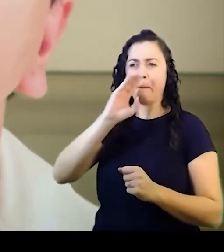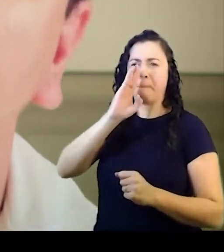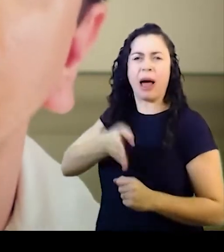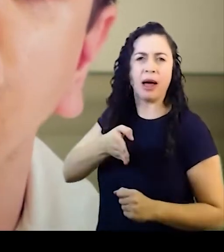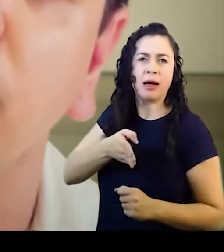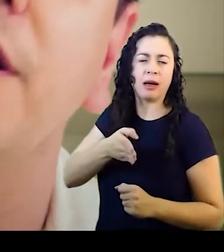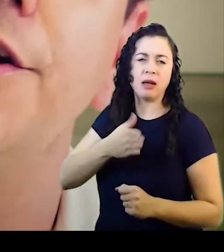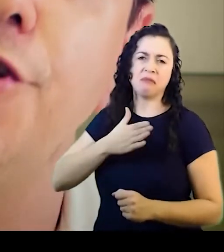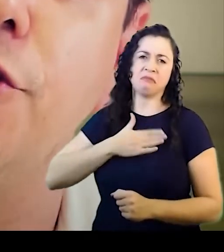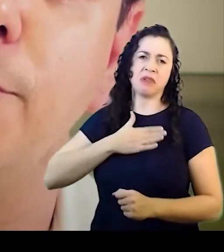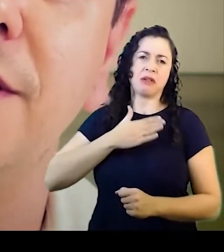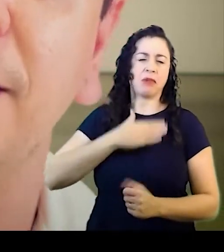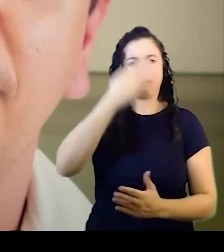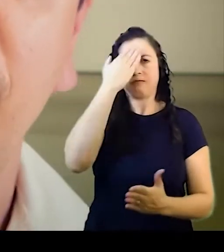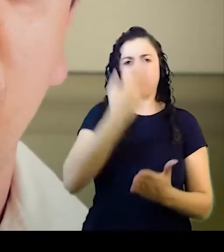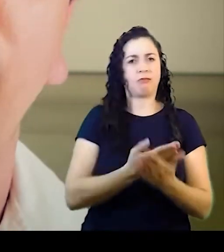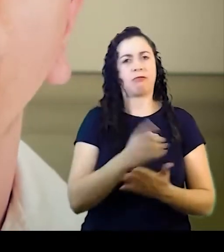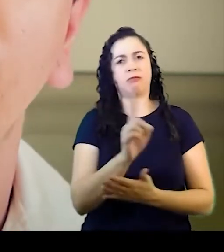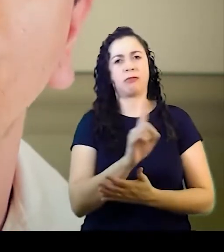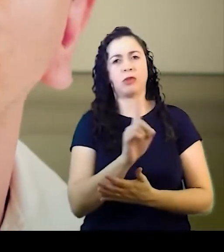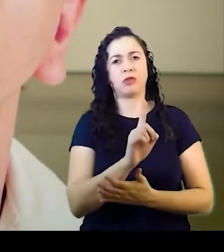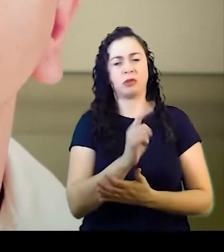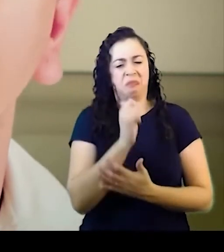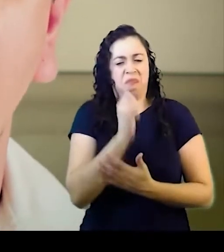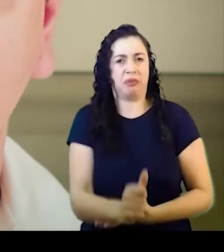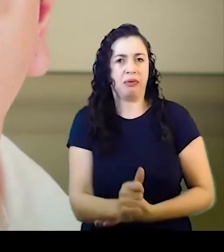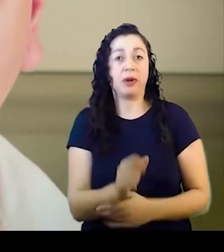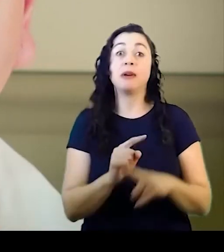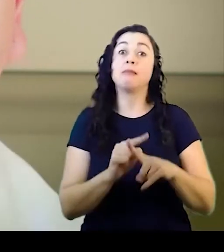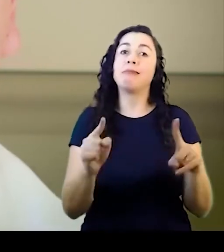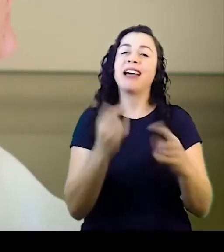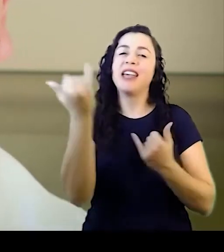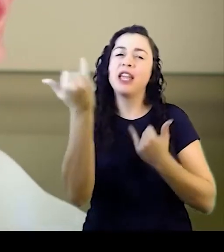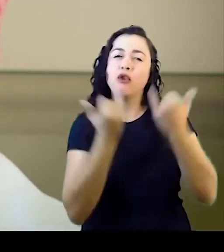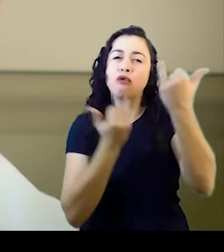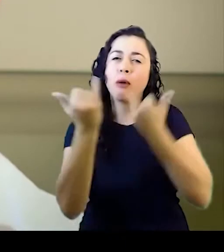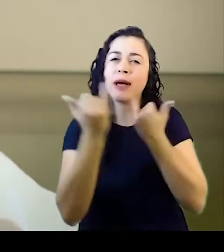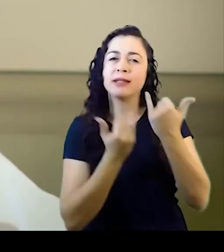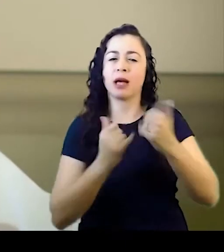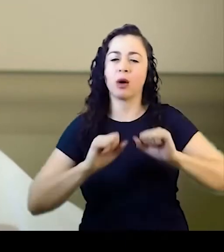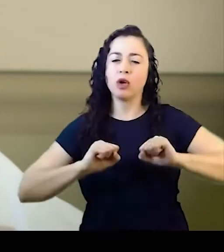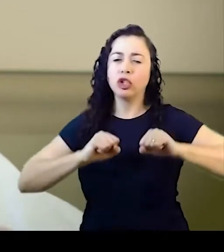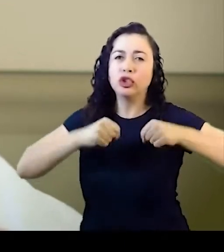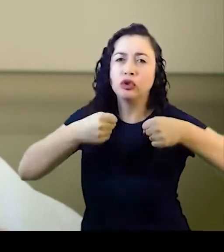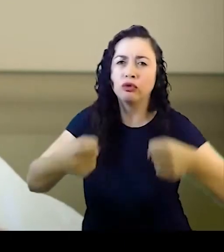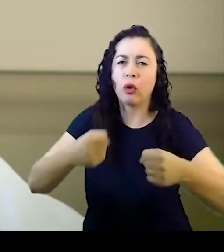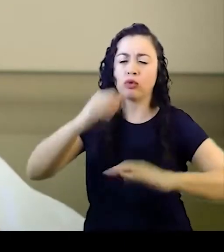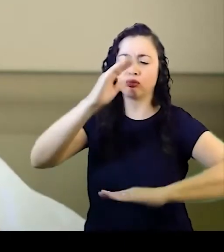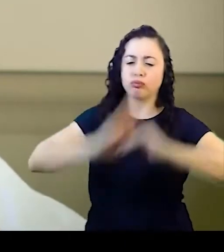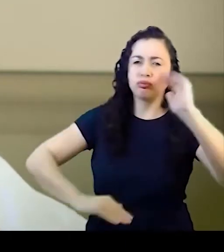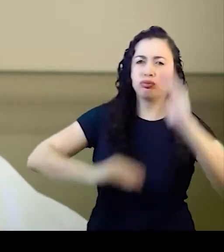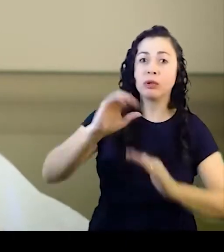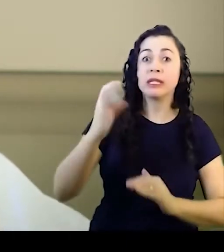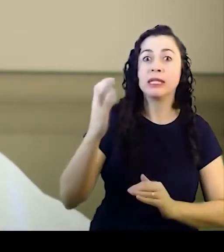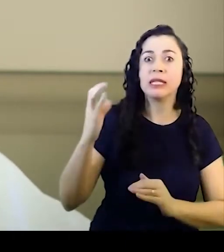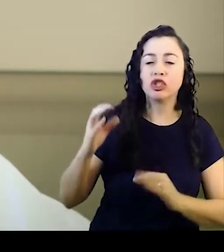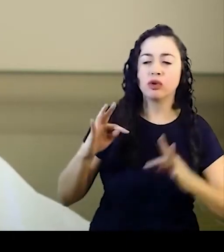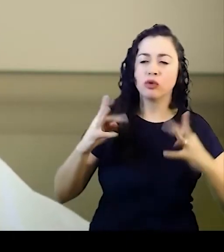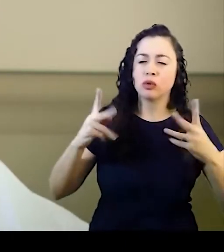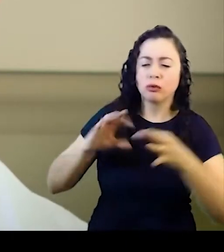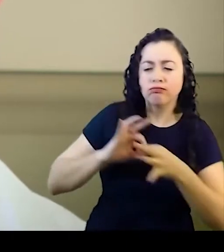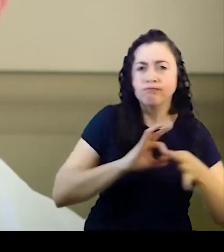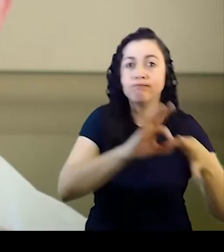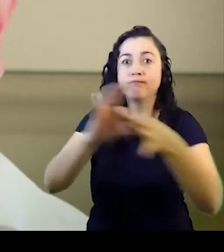eu particularmente não acredito, mas informações somadas por um esforço científico global de se entender